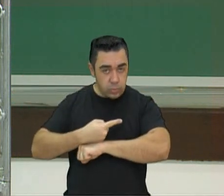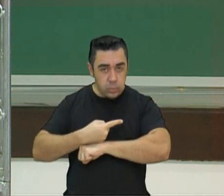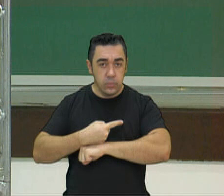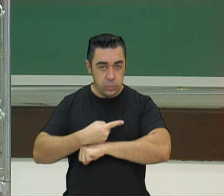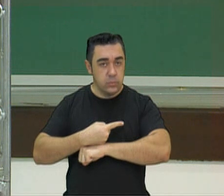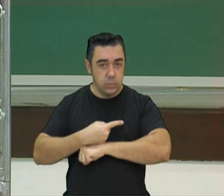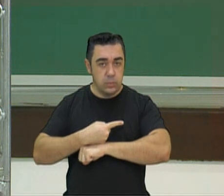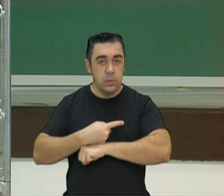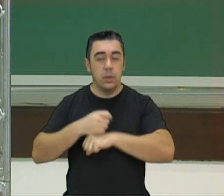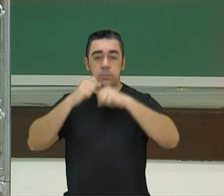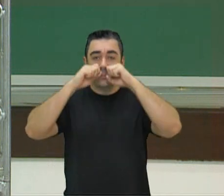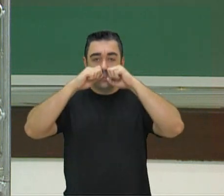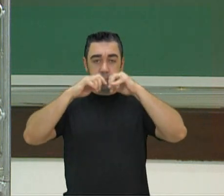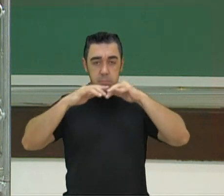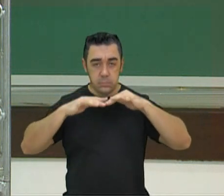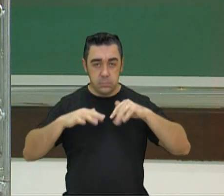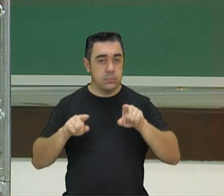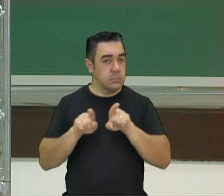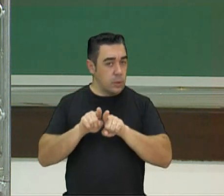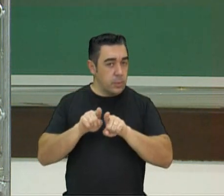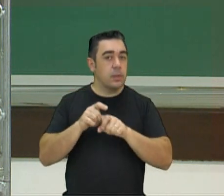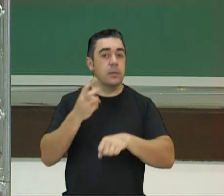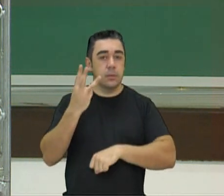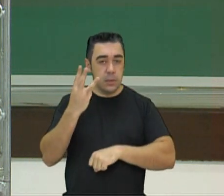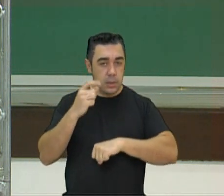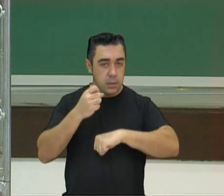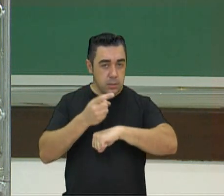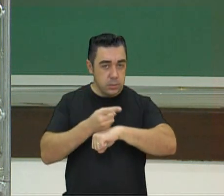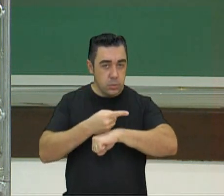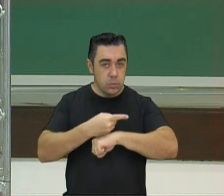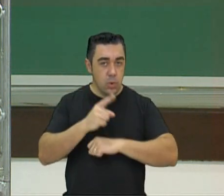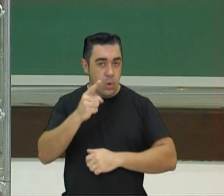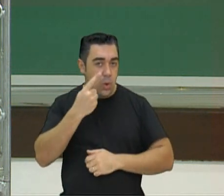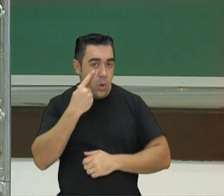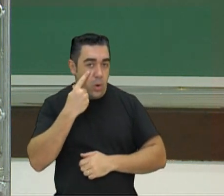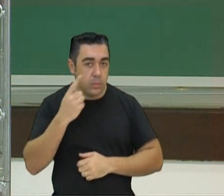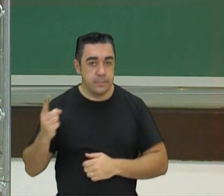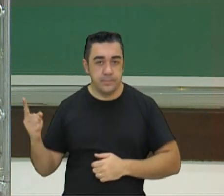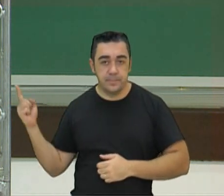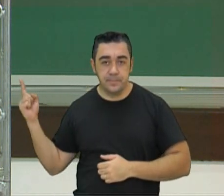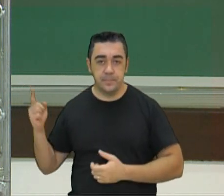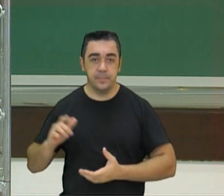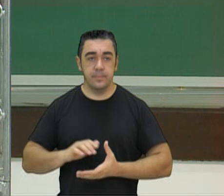vamos expirar, que é soltar o ar por 3 segundos também. Então vai ficar assim, ó.